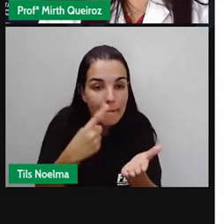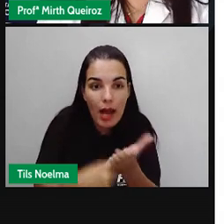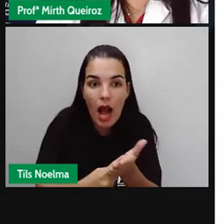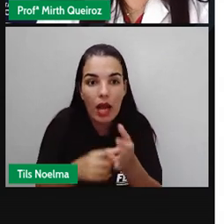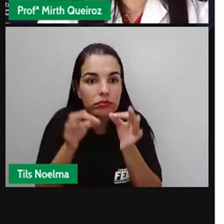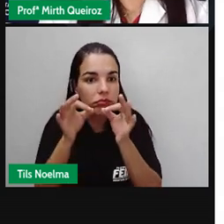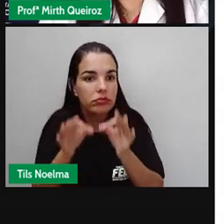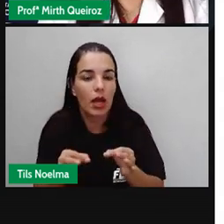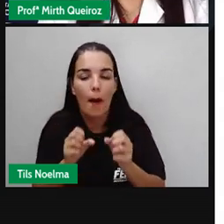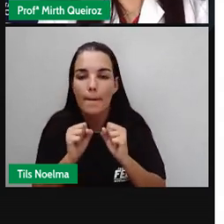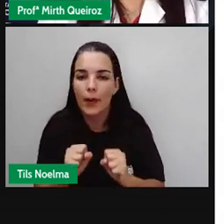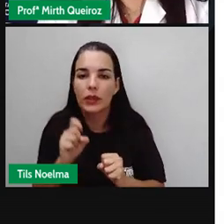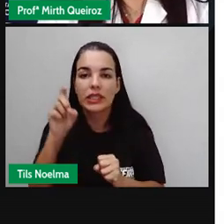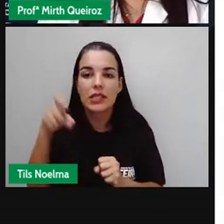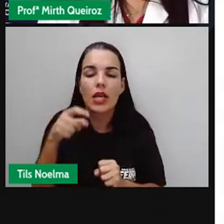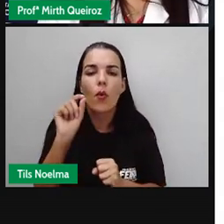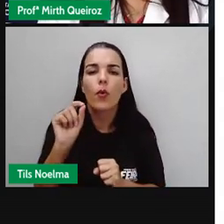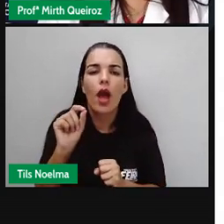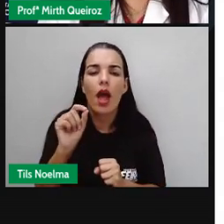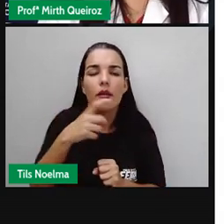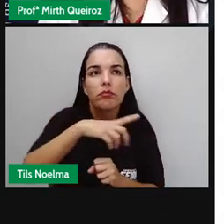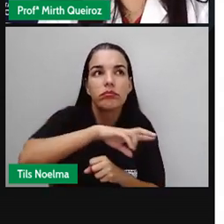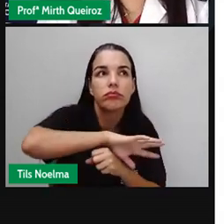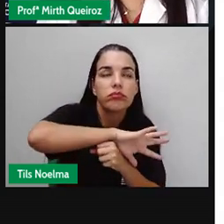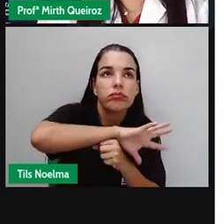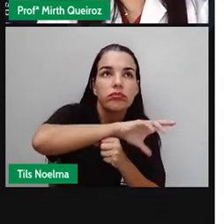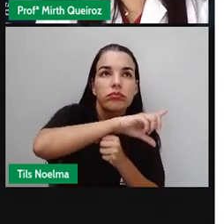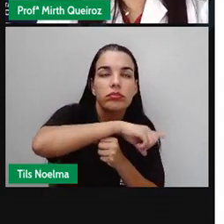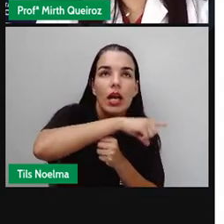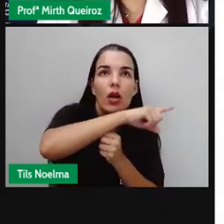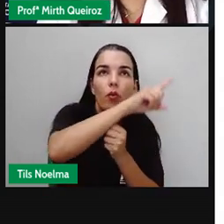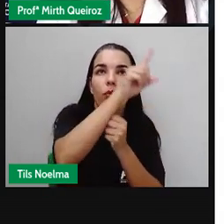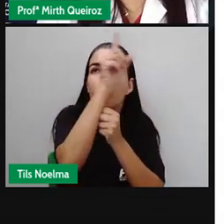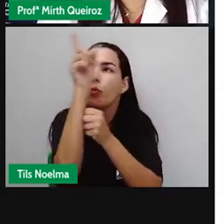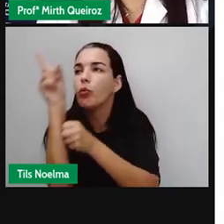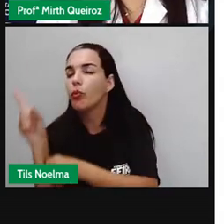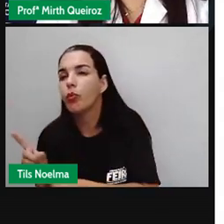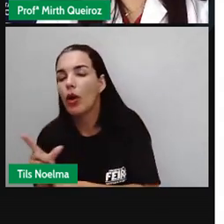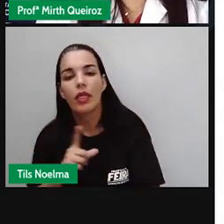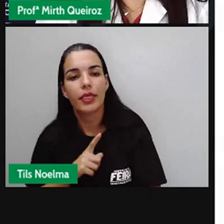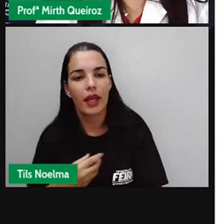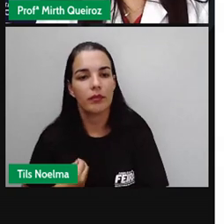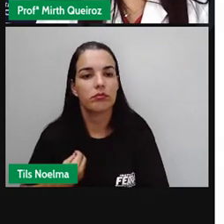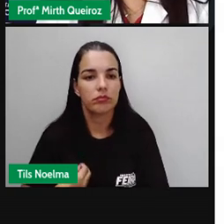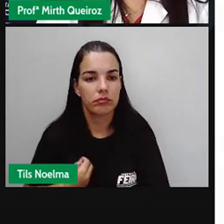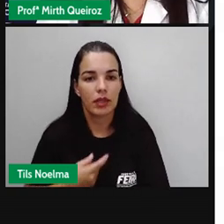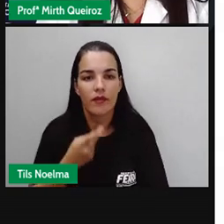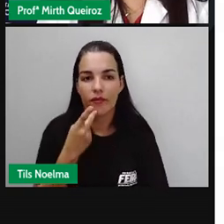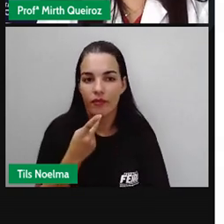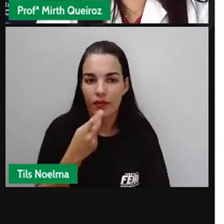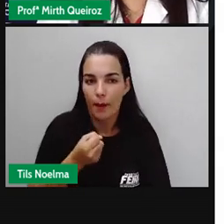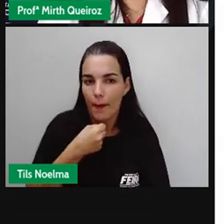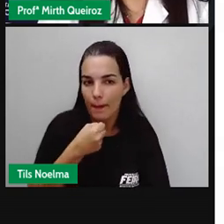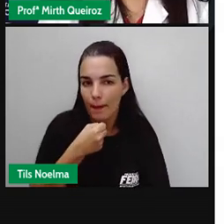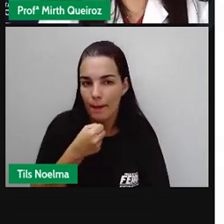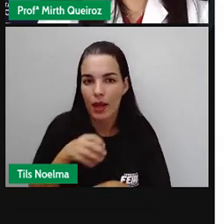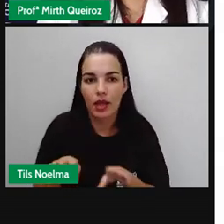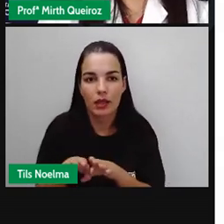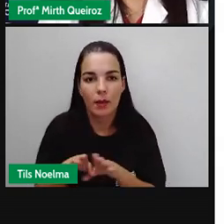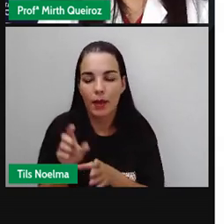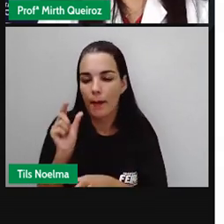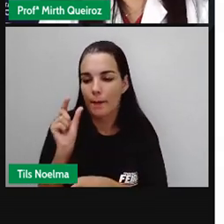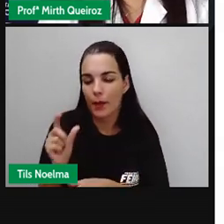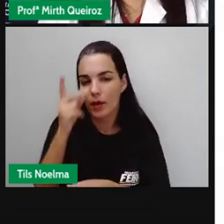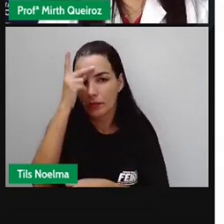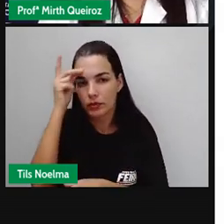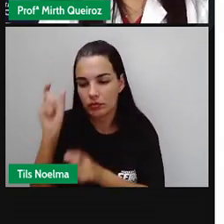um tempo cronológico ou um tempo psicológico. Há a presença do narrador, poucos personagens e o enredo